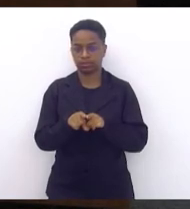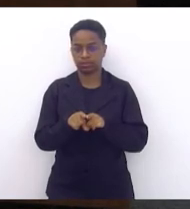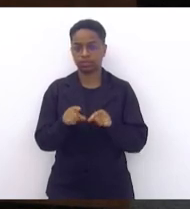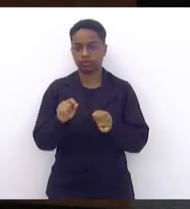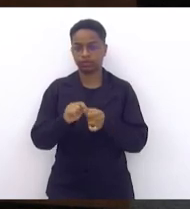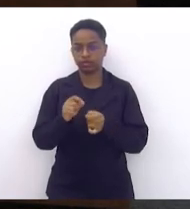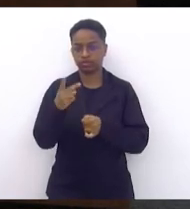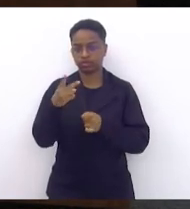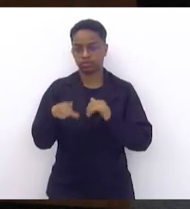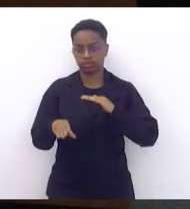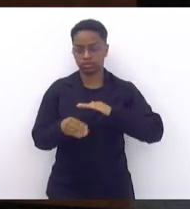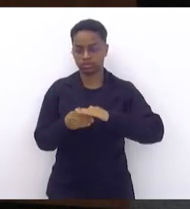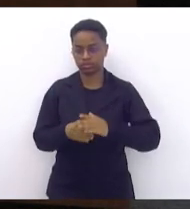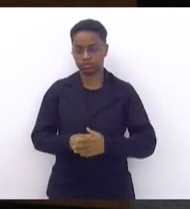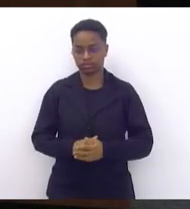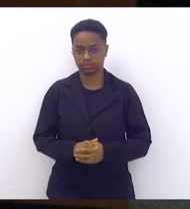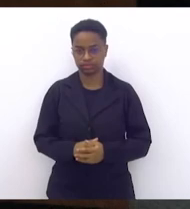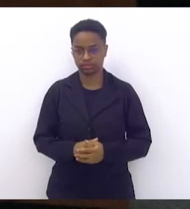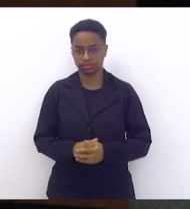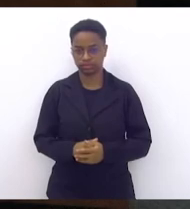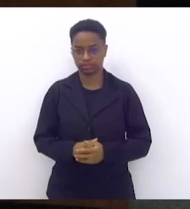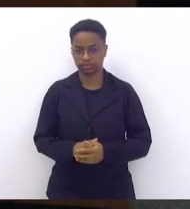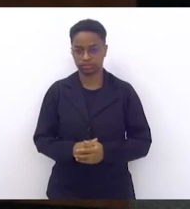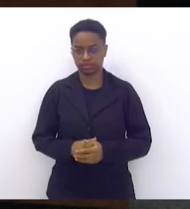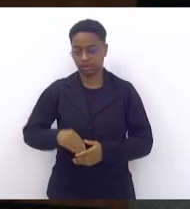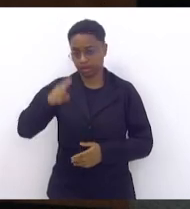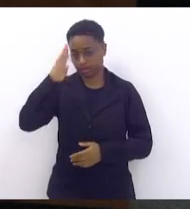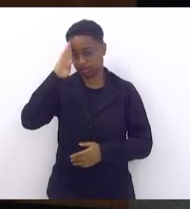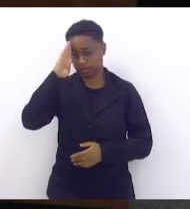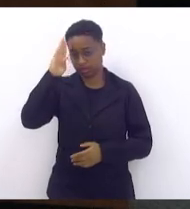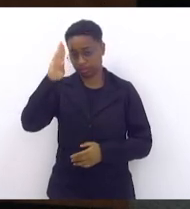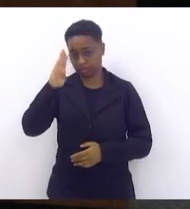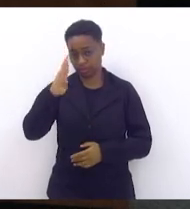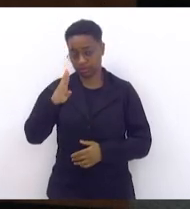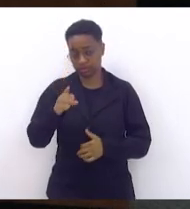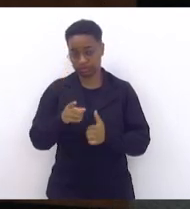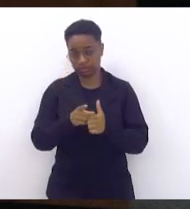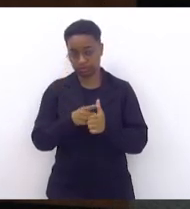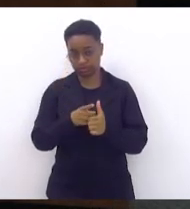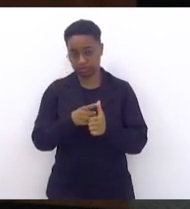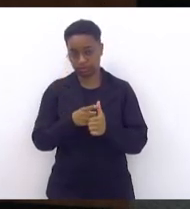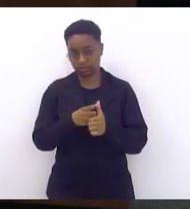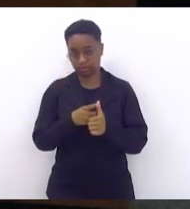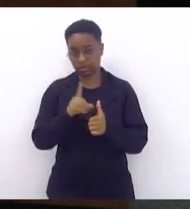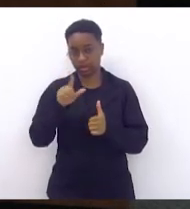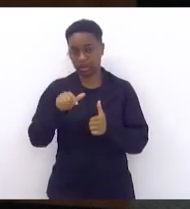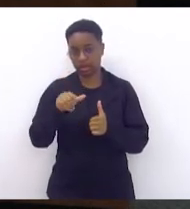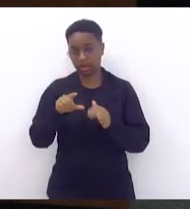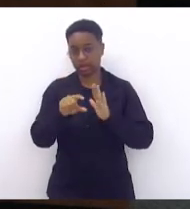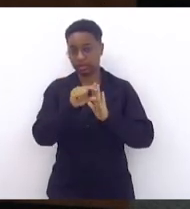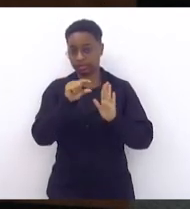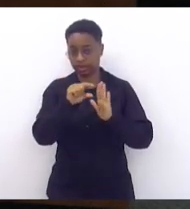duas emendas. A mais importante era exatamente a emenda